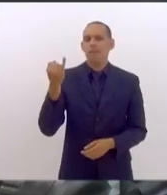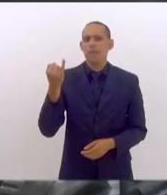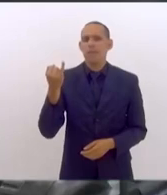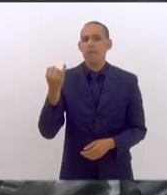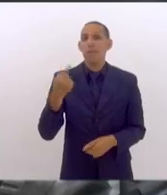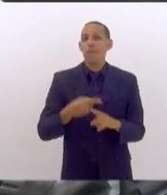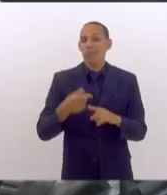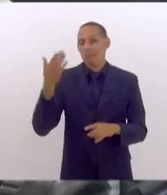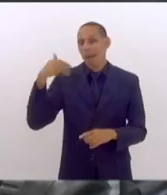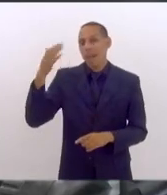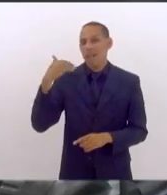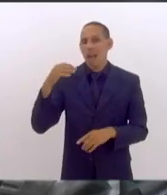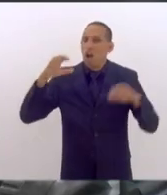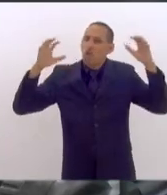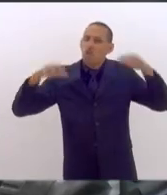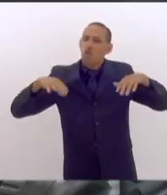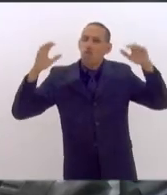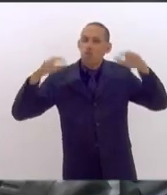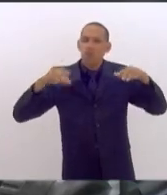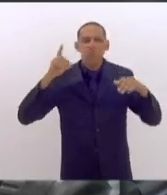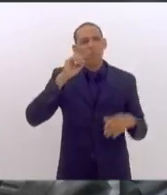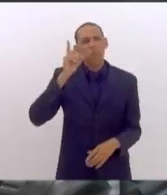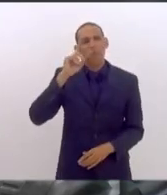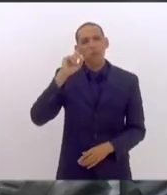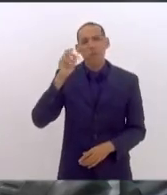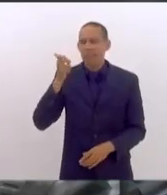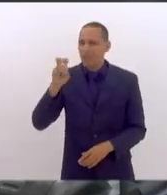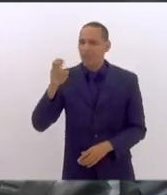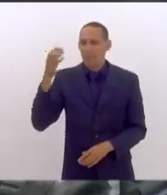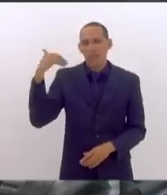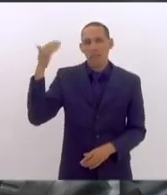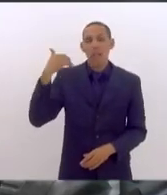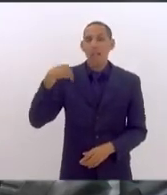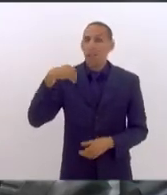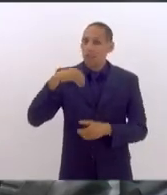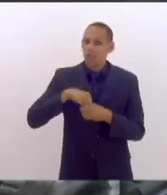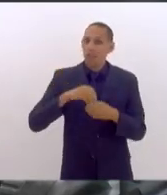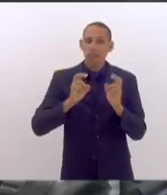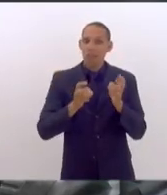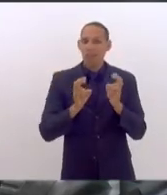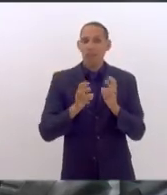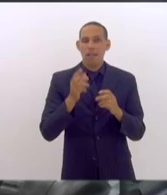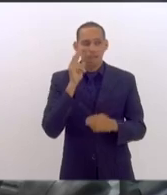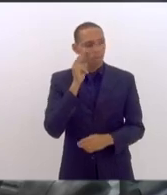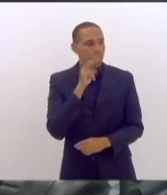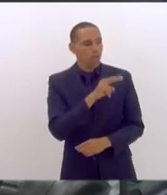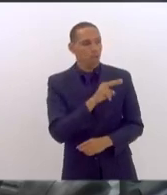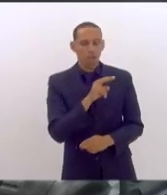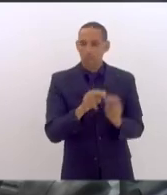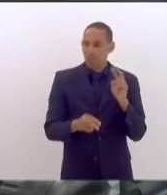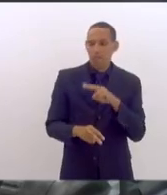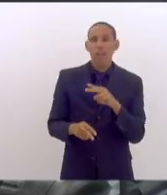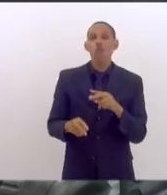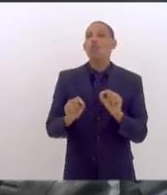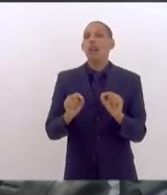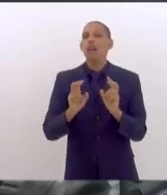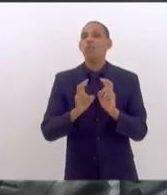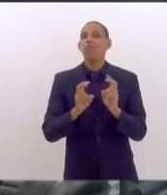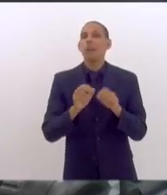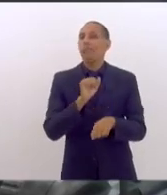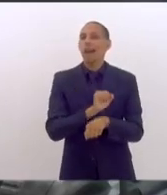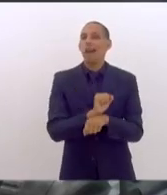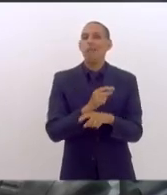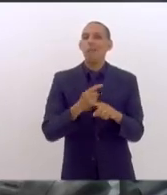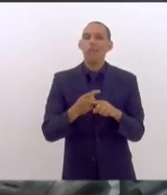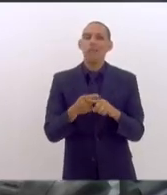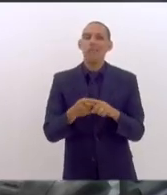a última chuva que teve uns 15 dias atrás eu estava dentro de uma dentro do trem e pude observar que o tempo parou ele parou